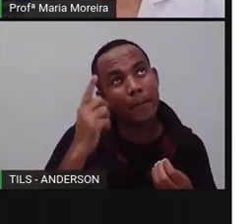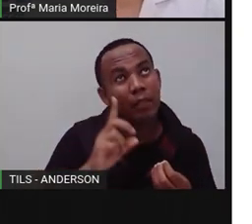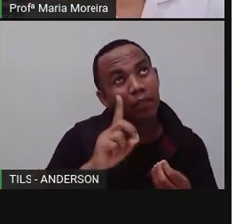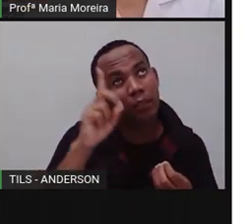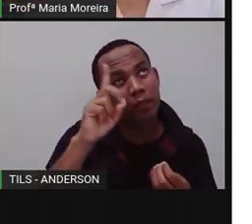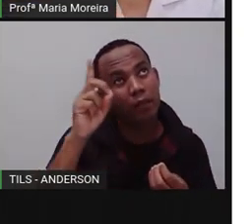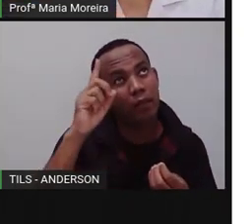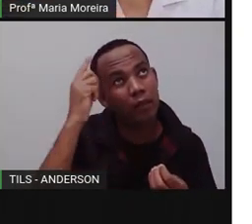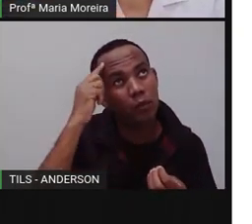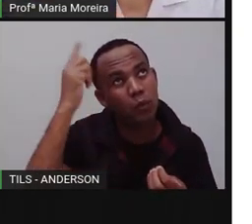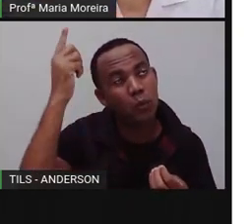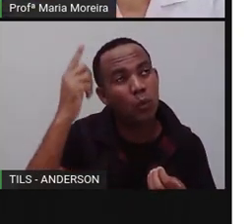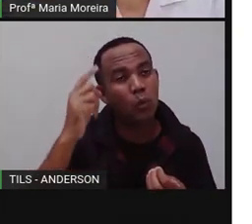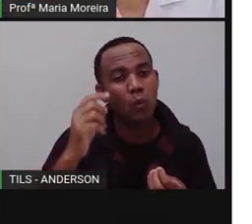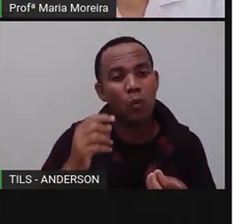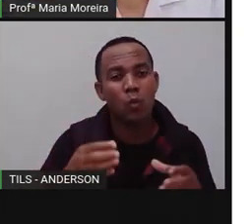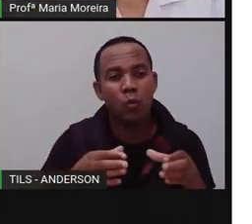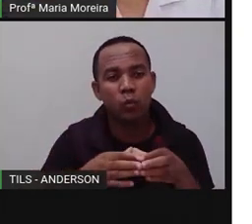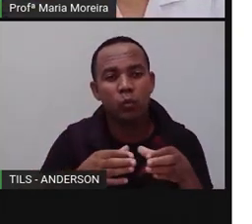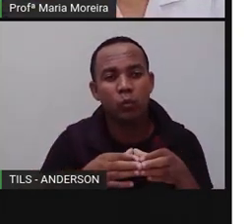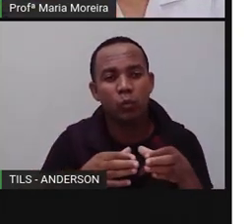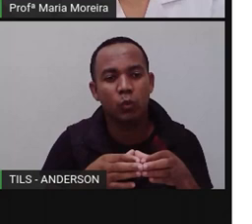heróis. Quem já ouviu falar aí sobre